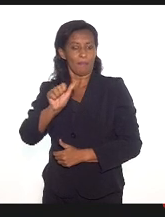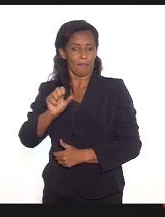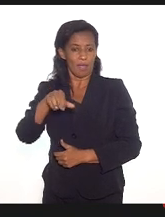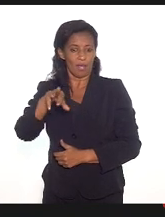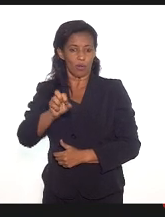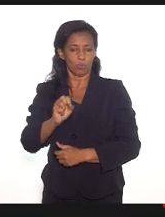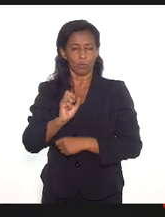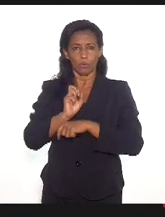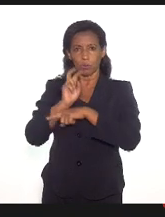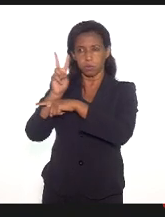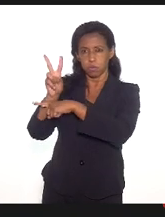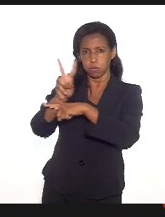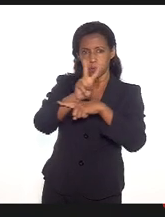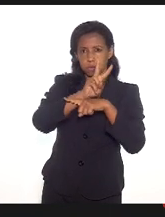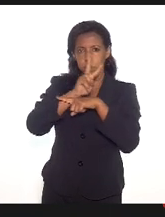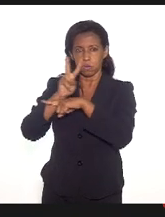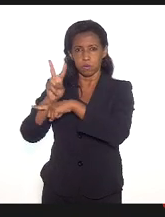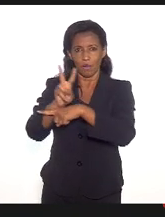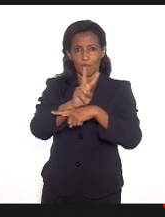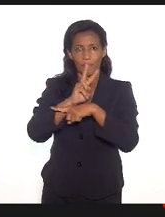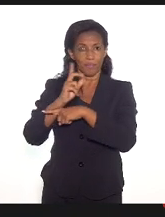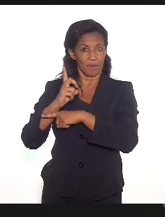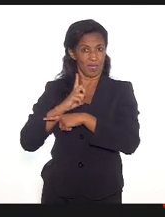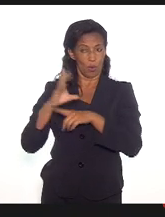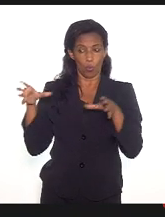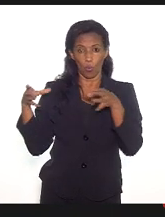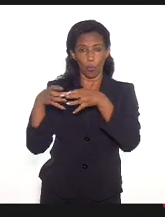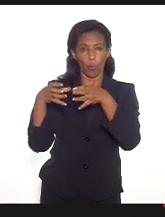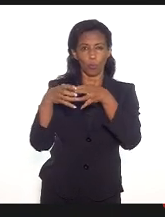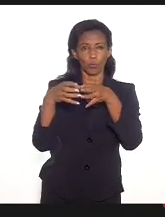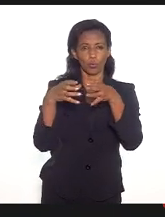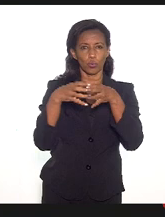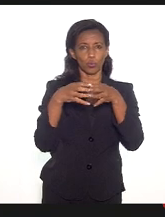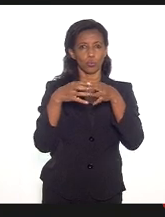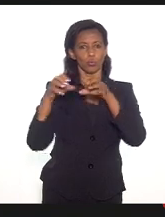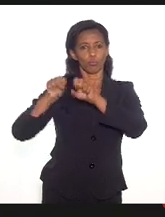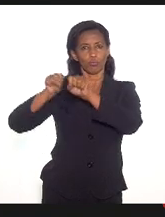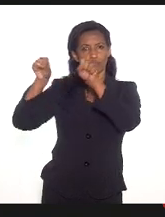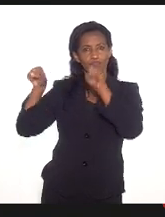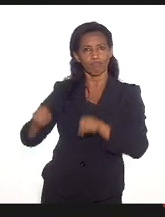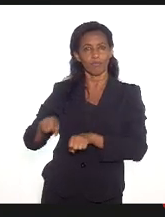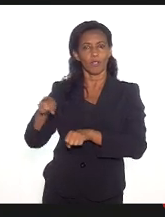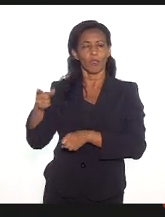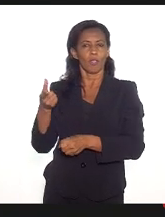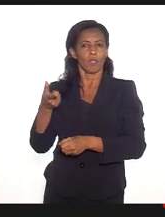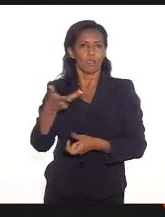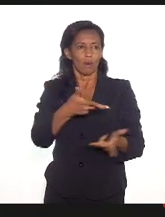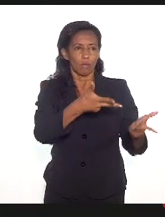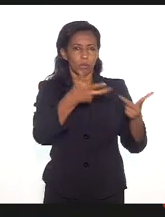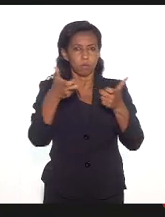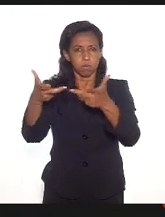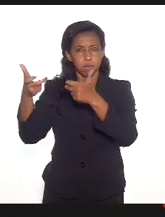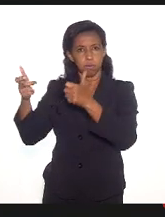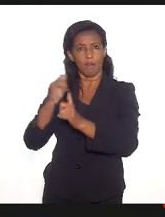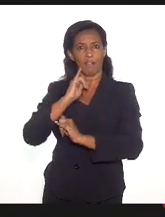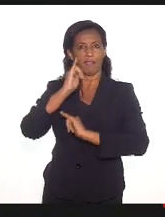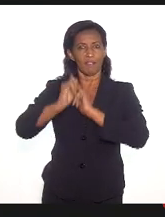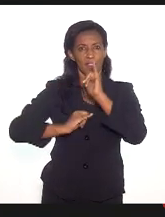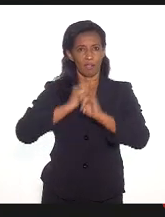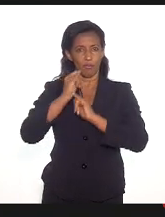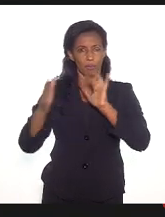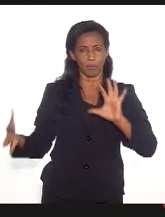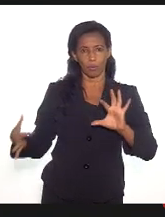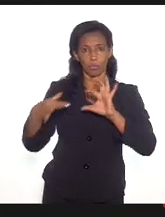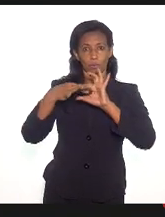vem sendo ampliado e consiste em um conjunto de sistemas que coletam e compartilham dados e informações,